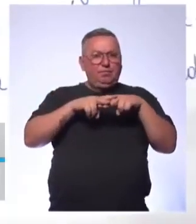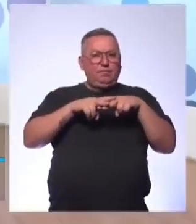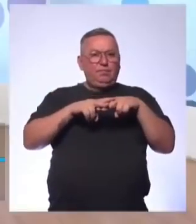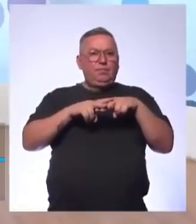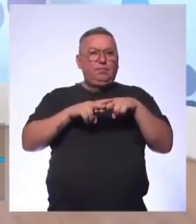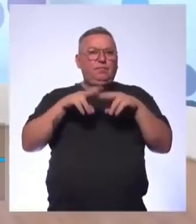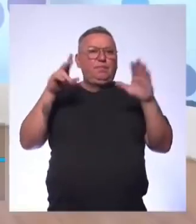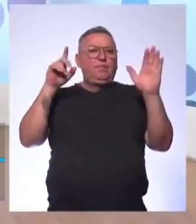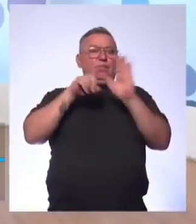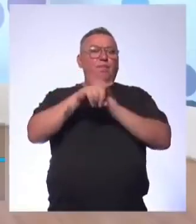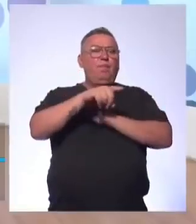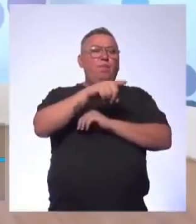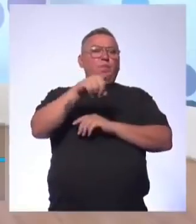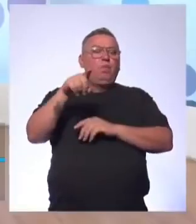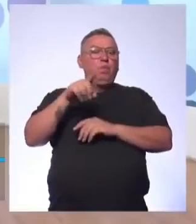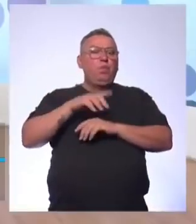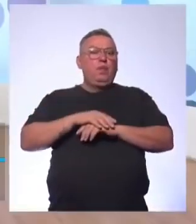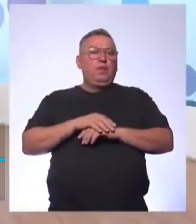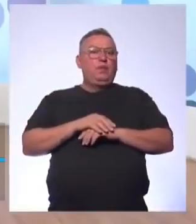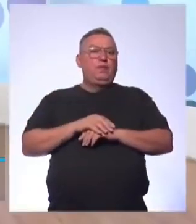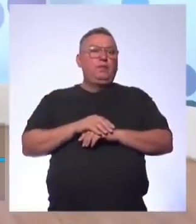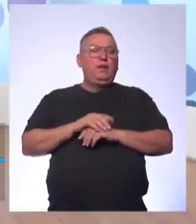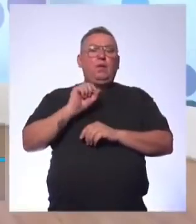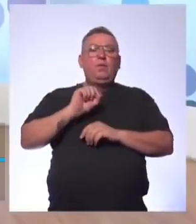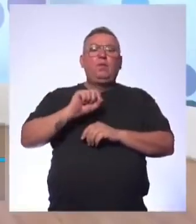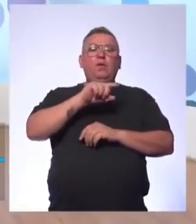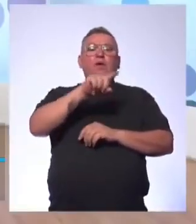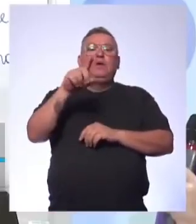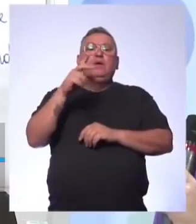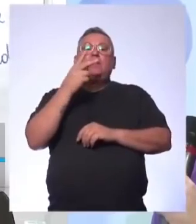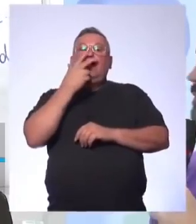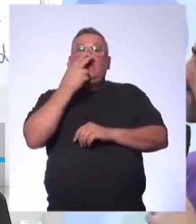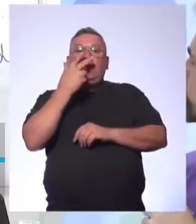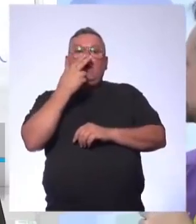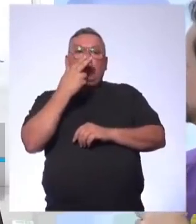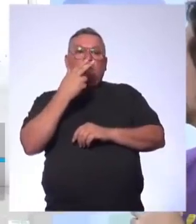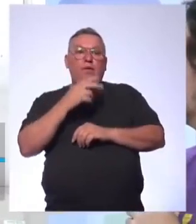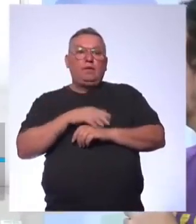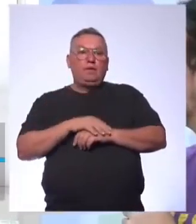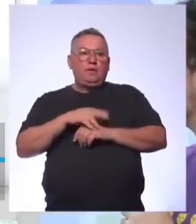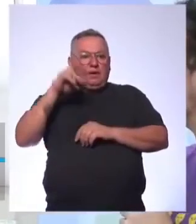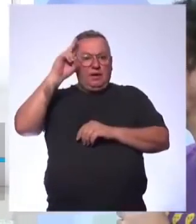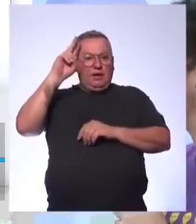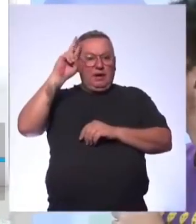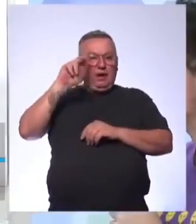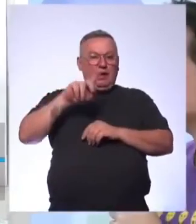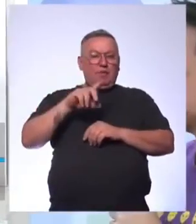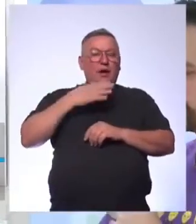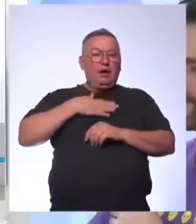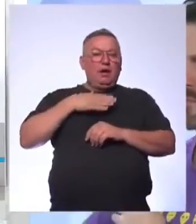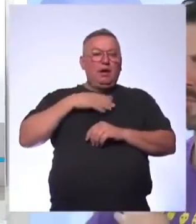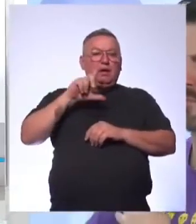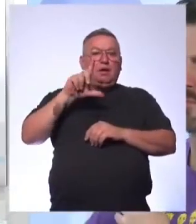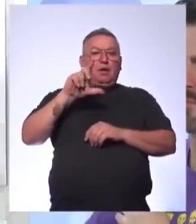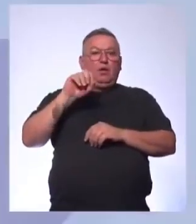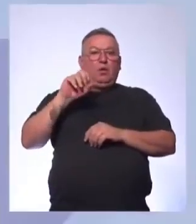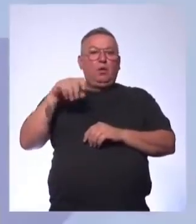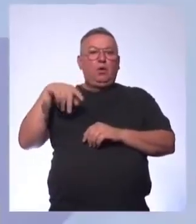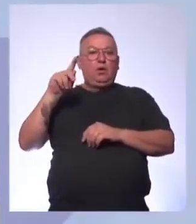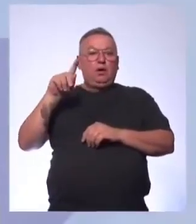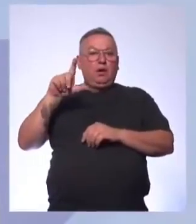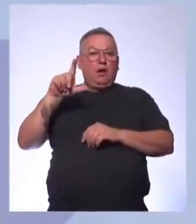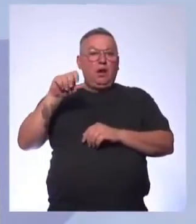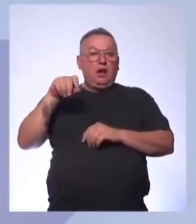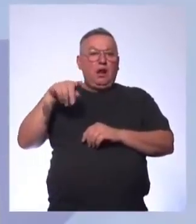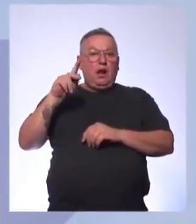eu perguntei para vocês, who do you look like? Com quem você se parece? I look like. Lembra que eu expliquei que o like aqui, ele serve como